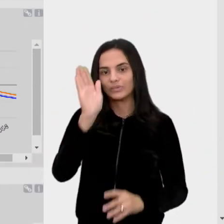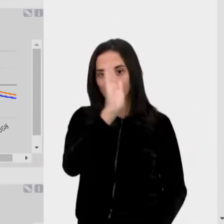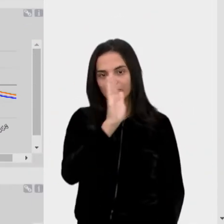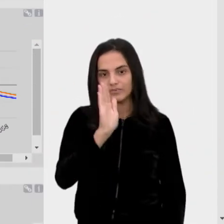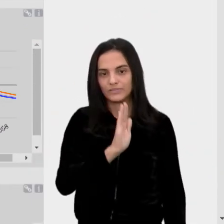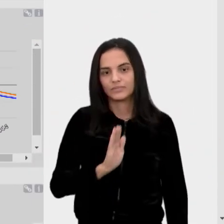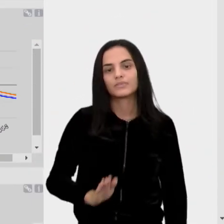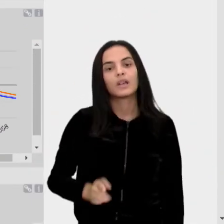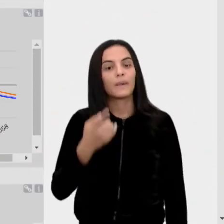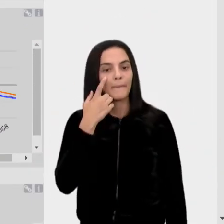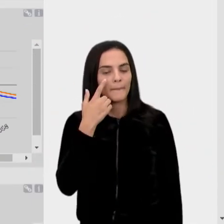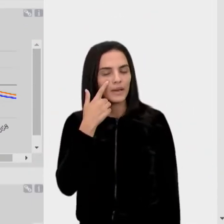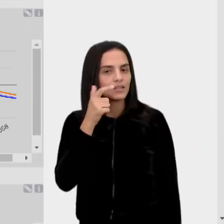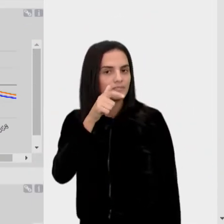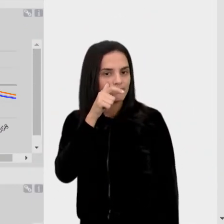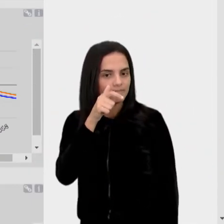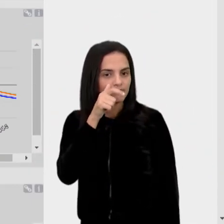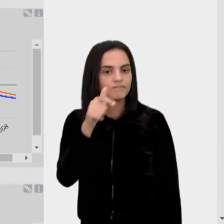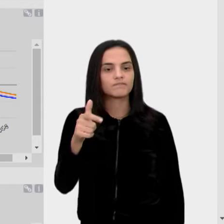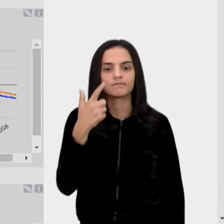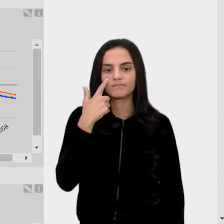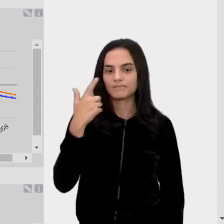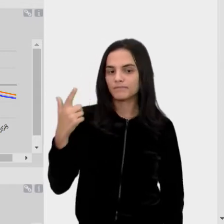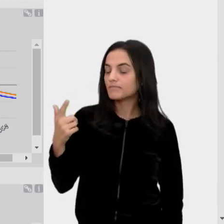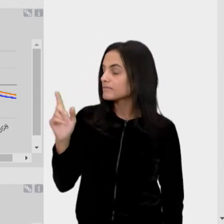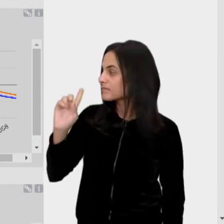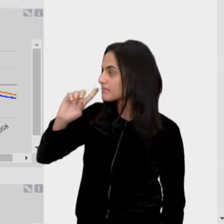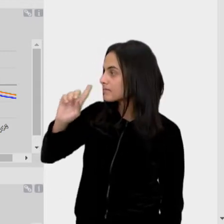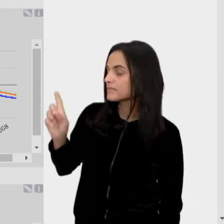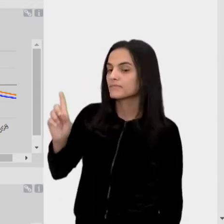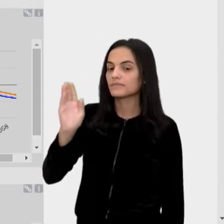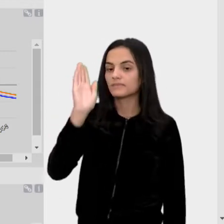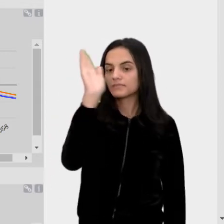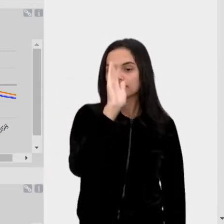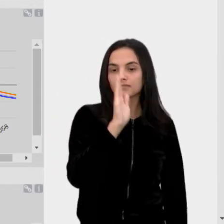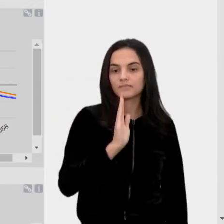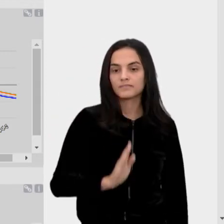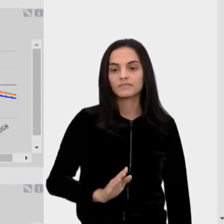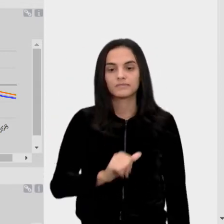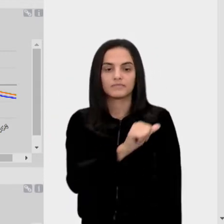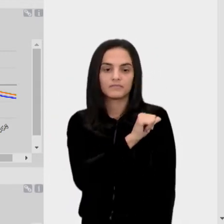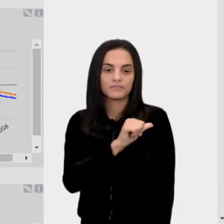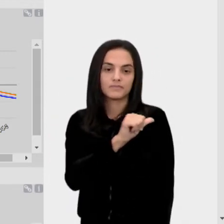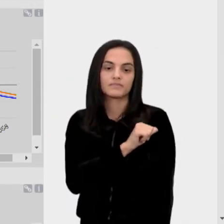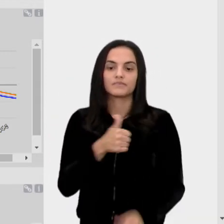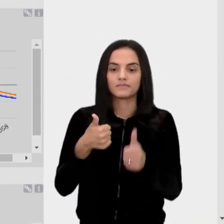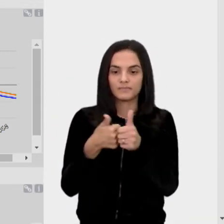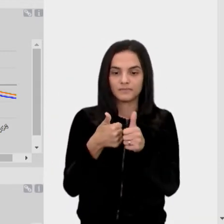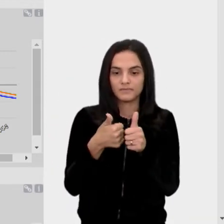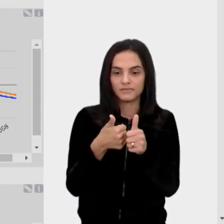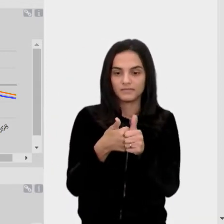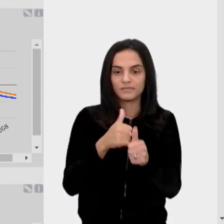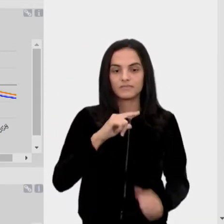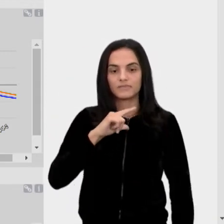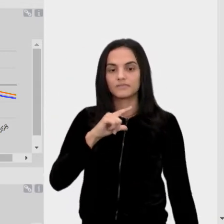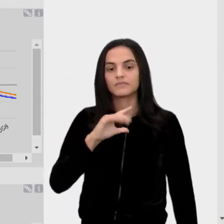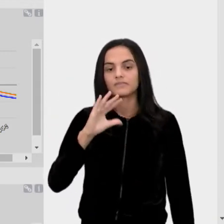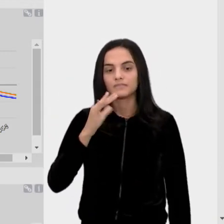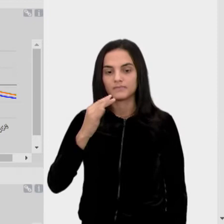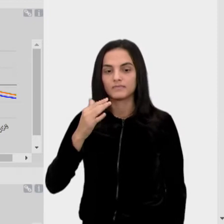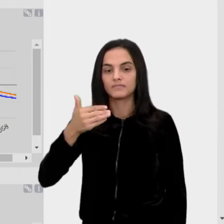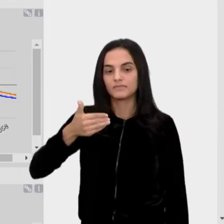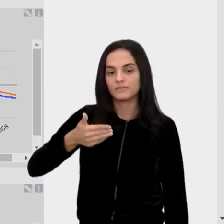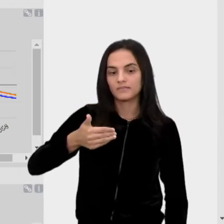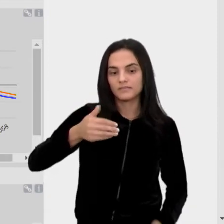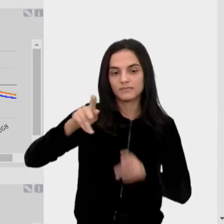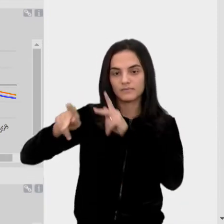brasileiras, né? Mas olha que interessante aqui na pirâmide etária Brasil-Rio de Janeiro, é muito parecida, né? Pega desde